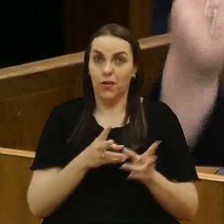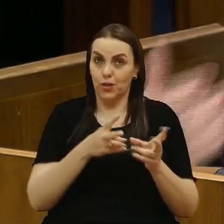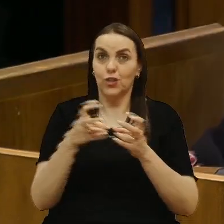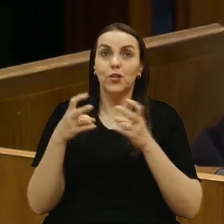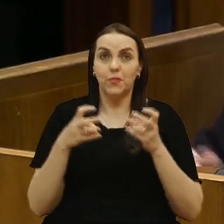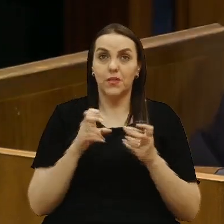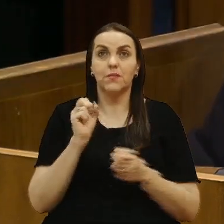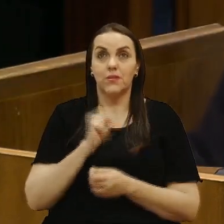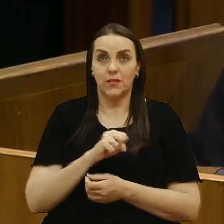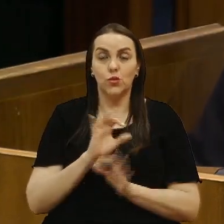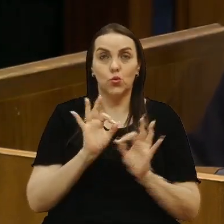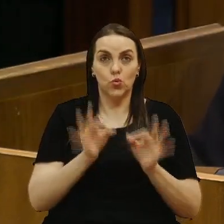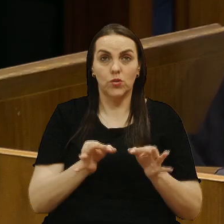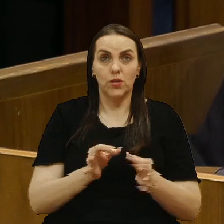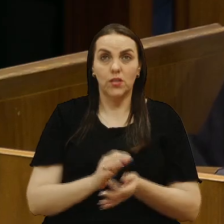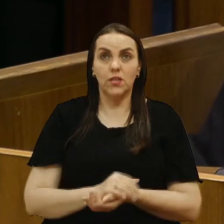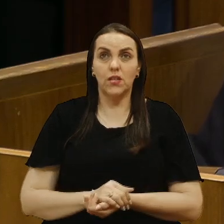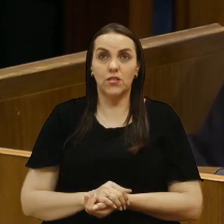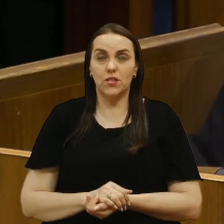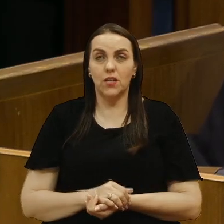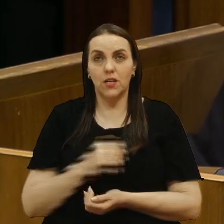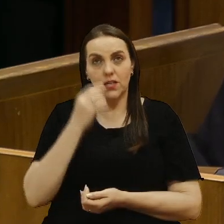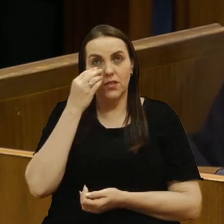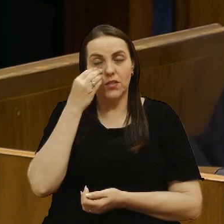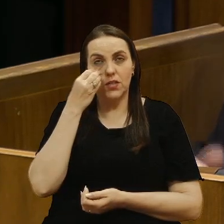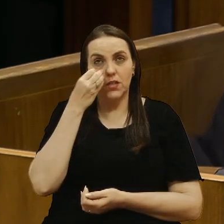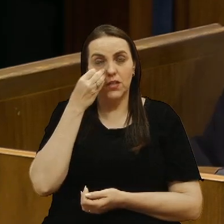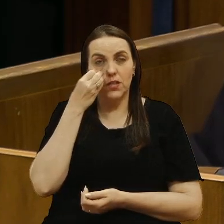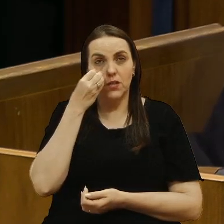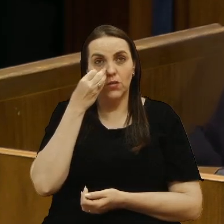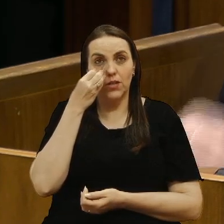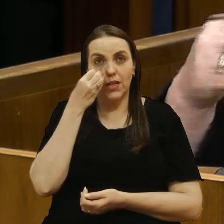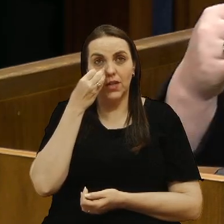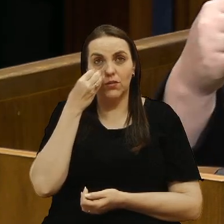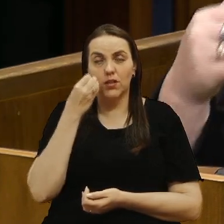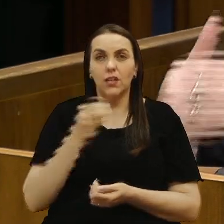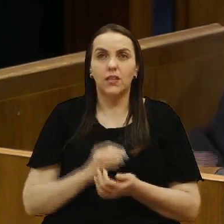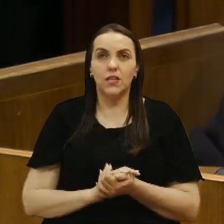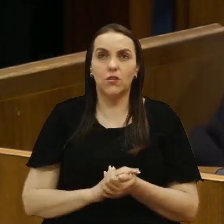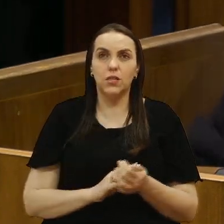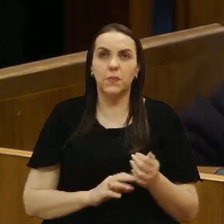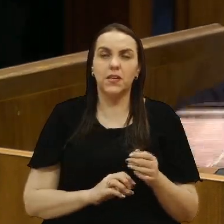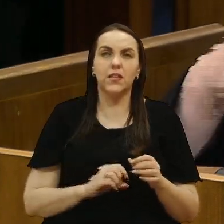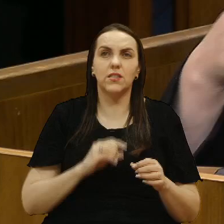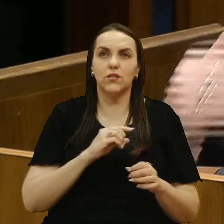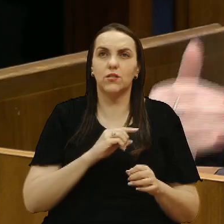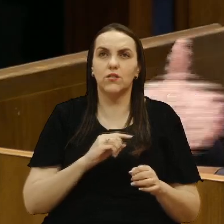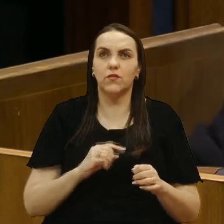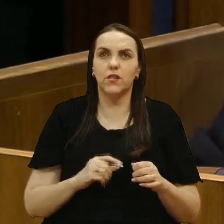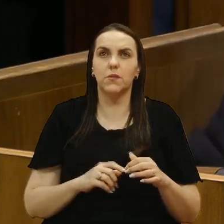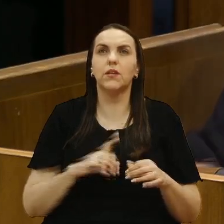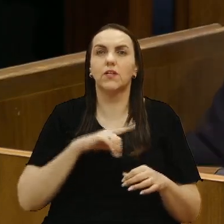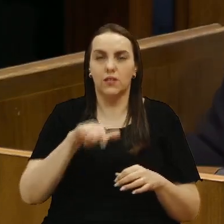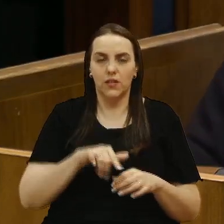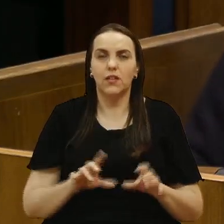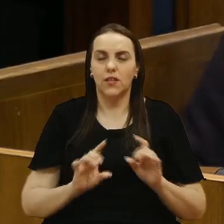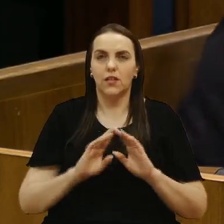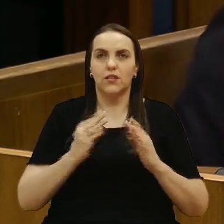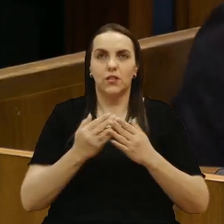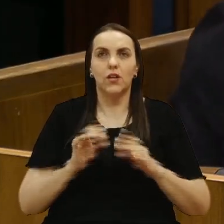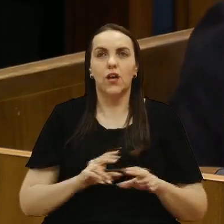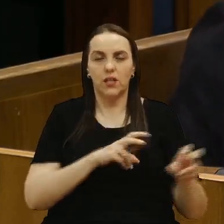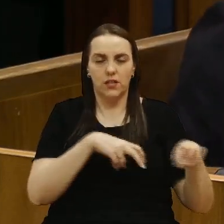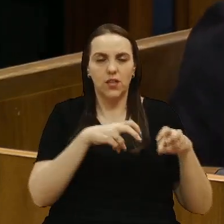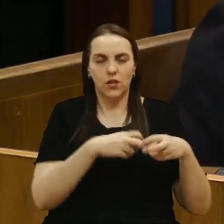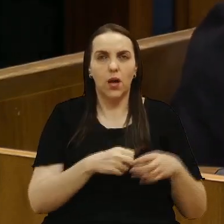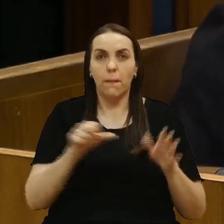que justamente é isso que querem fazer. Exterminar com as escolas de interior que estão dando certo, que são as